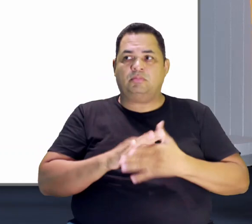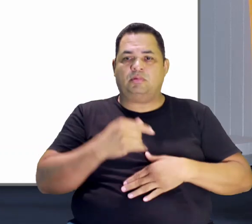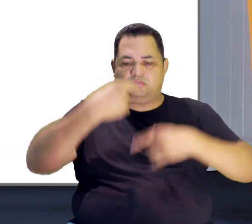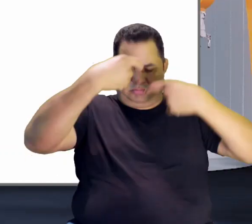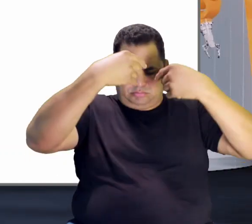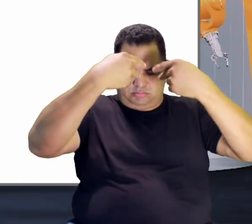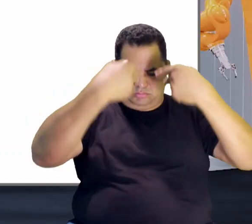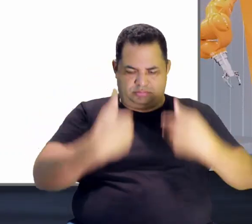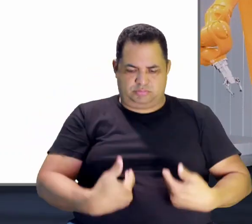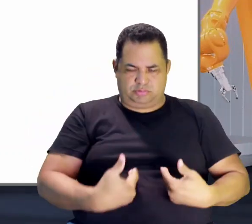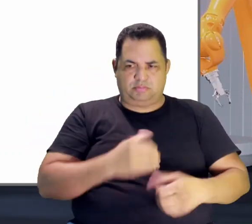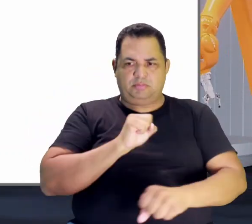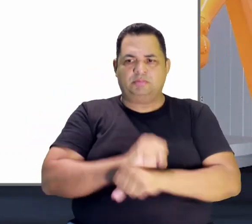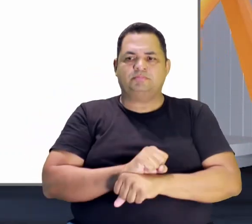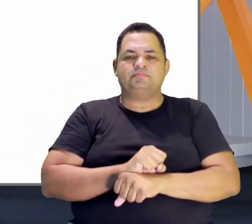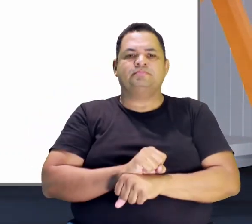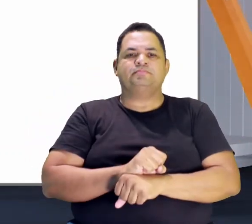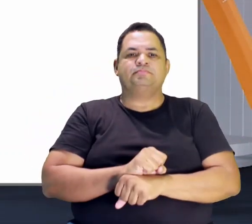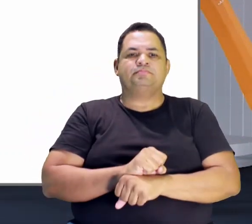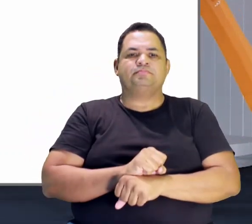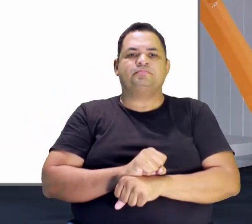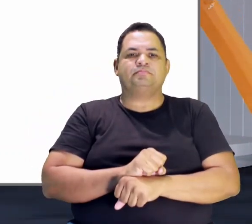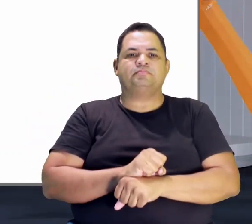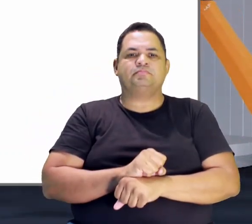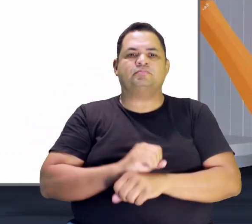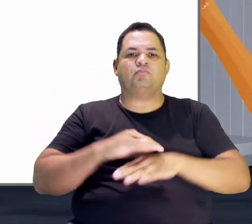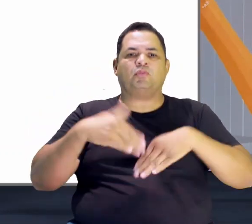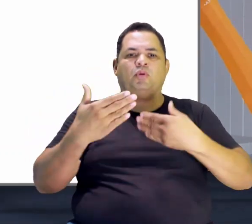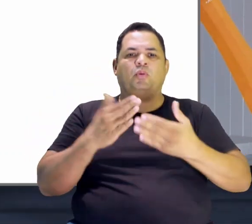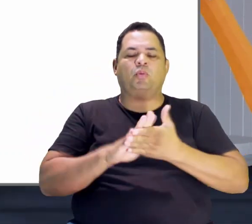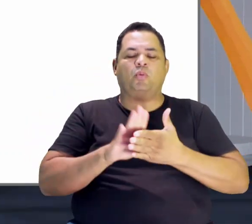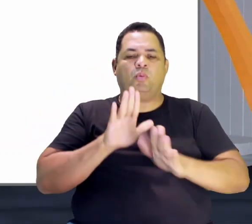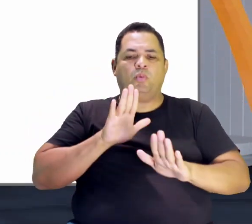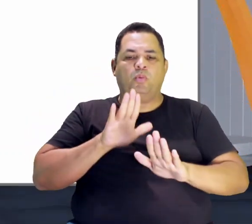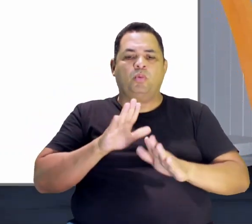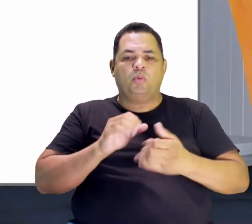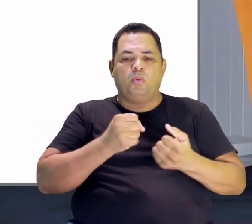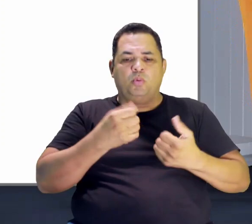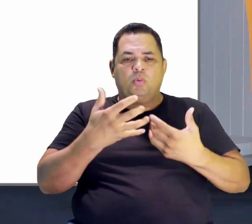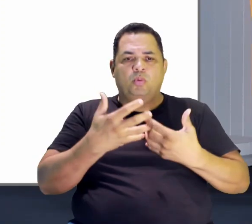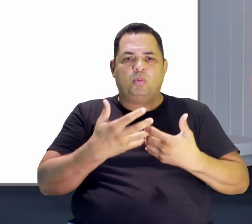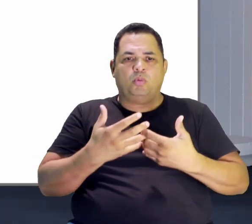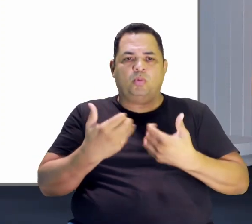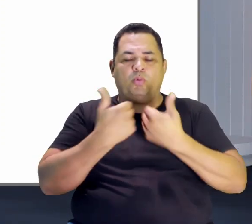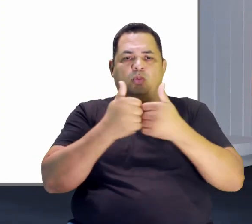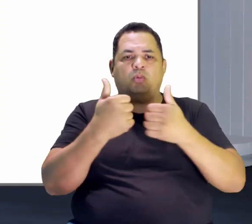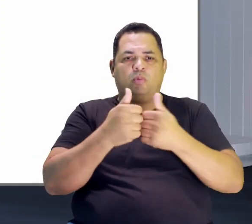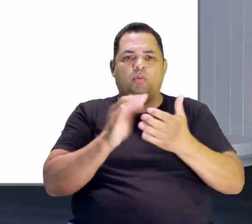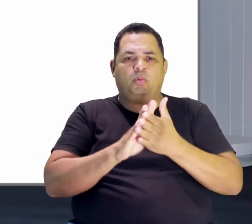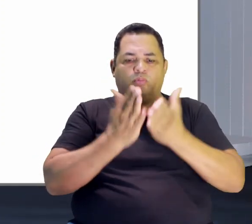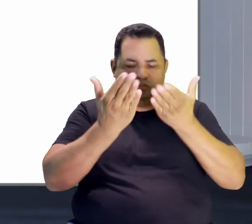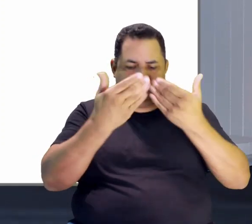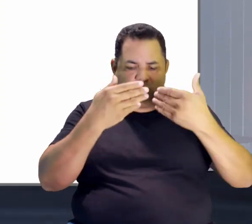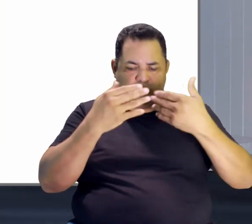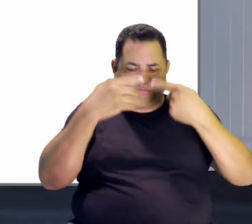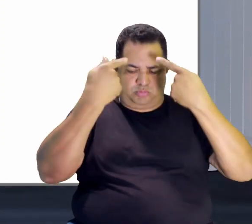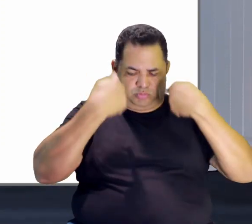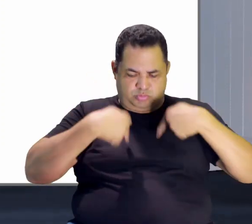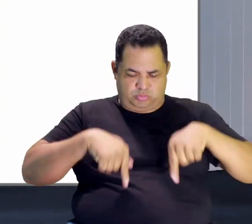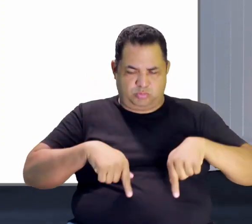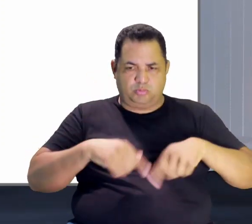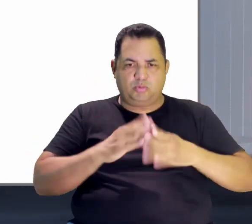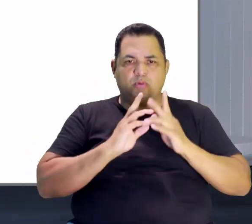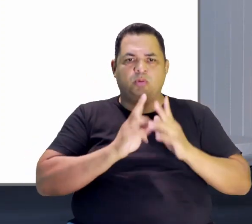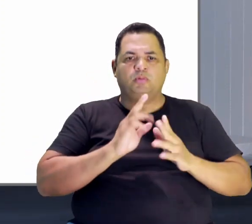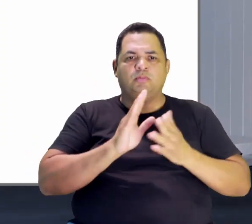permanecer parado. O ônibus está parado, você quer ficar parado. Quando o ônibus sai, aí o seu corpo continua parado. E como